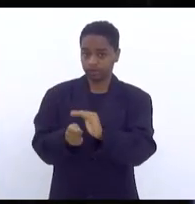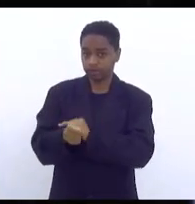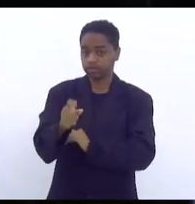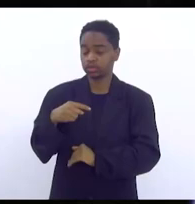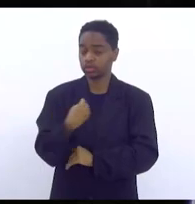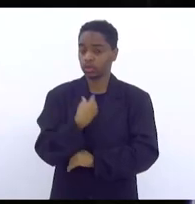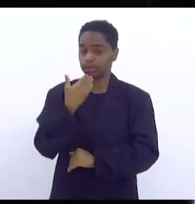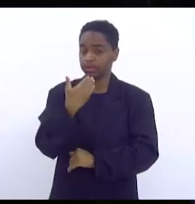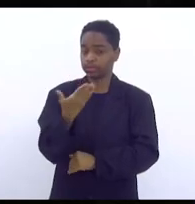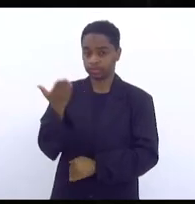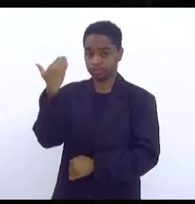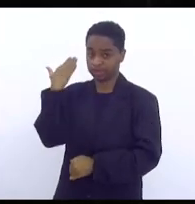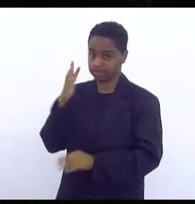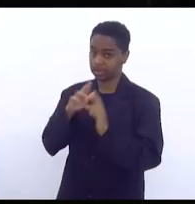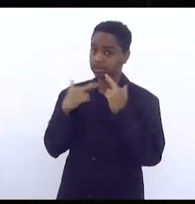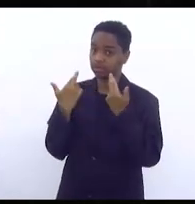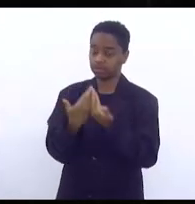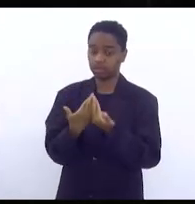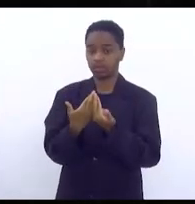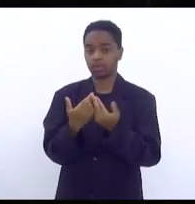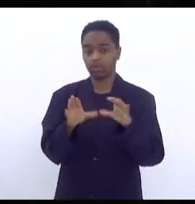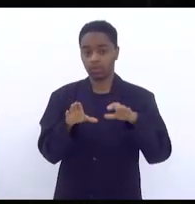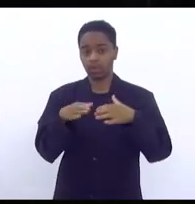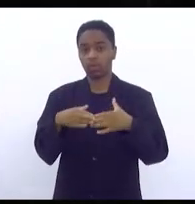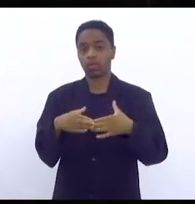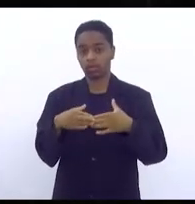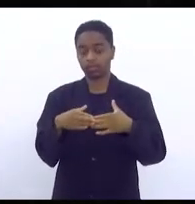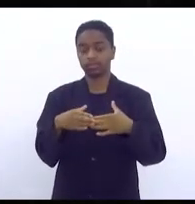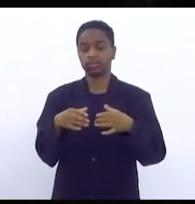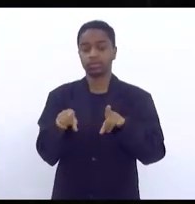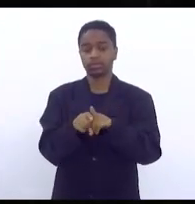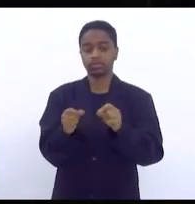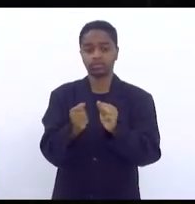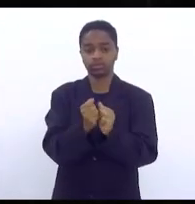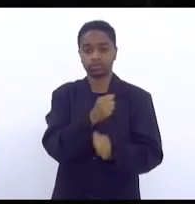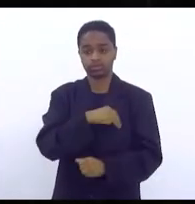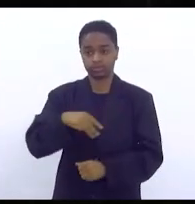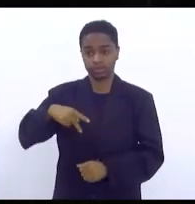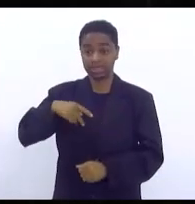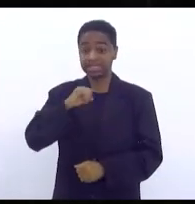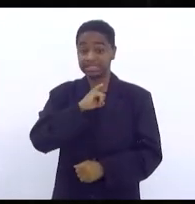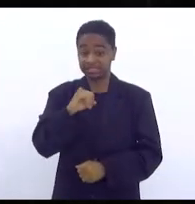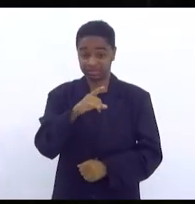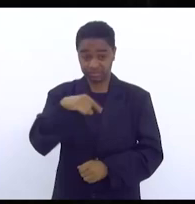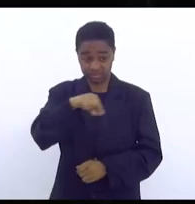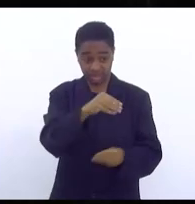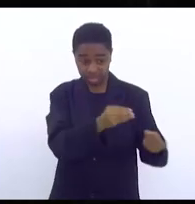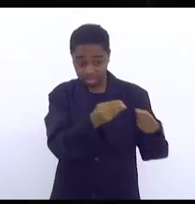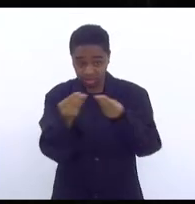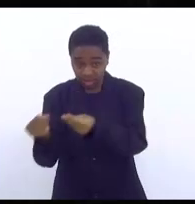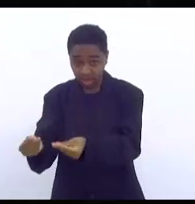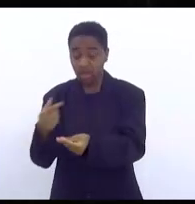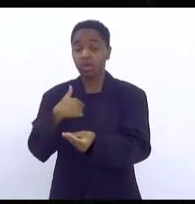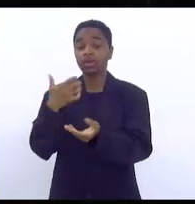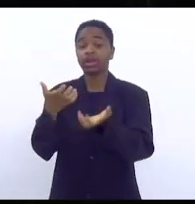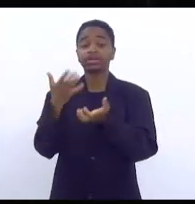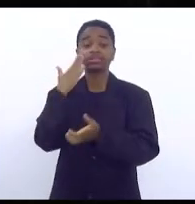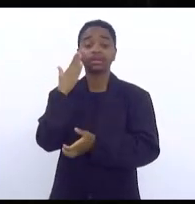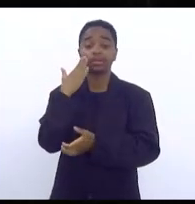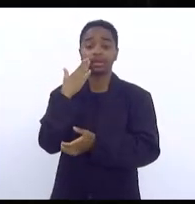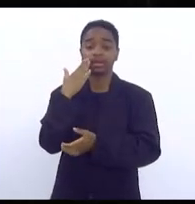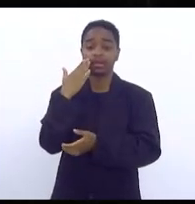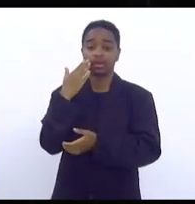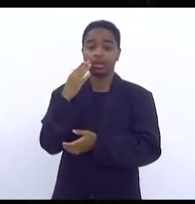Na audiência passada à comissão de saneamento ao Ministério Público Caso vocês tenham entregue eu gostaria de perguntar aqui como Universidade